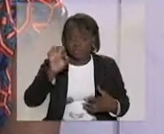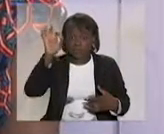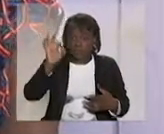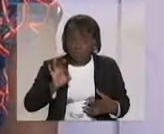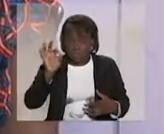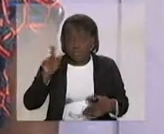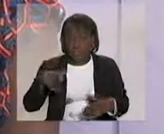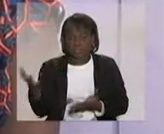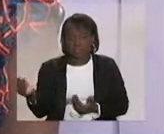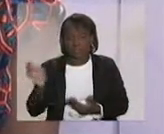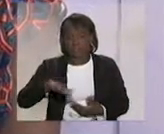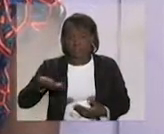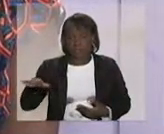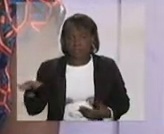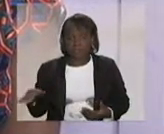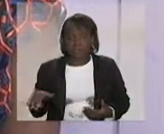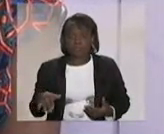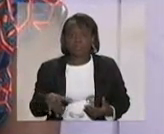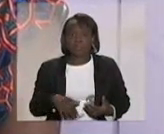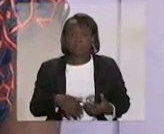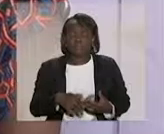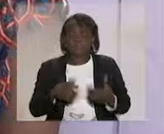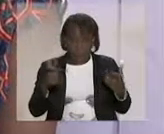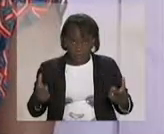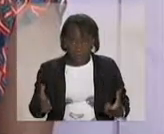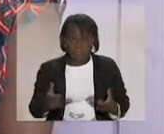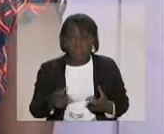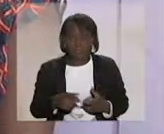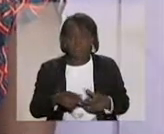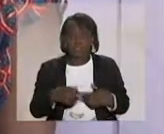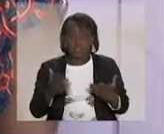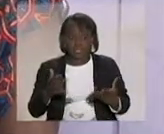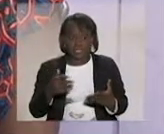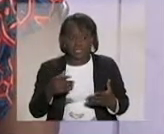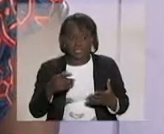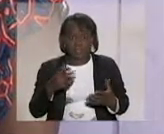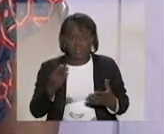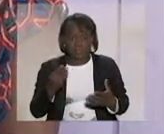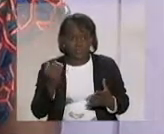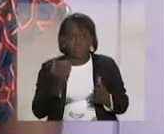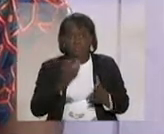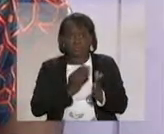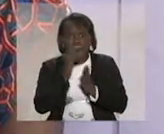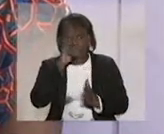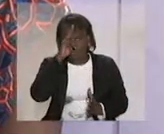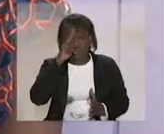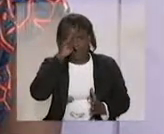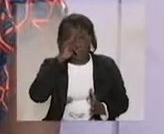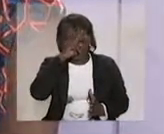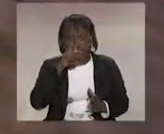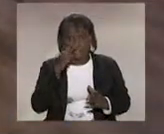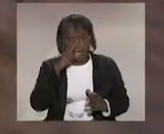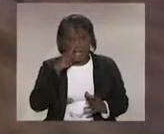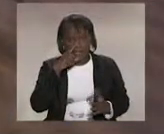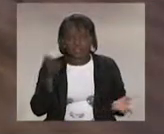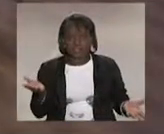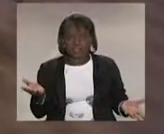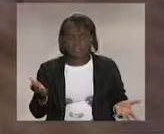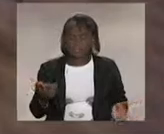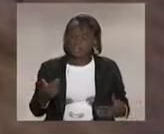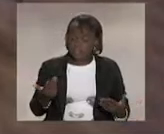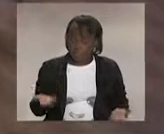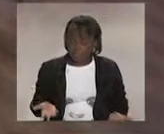né, a representação dessas crianças e adolescentes. Isso é um dado muito alto e muito grave, né?